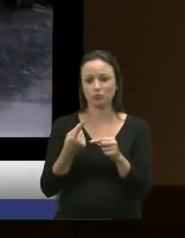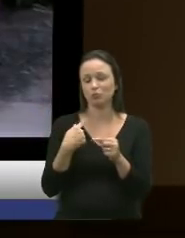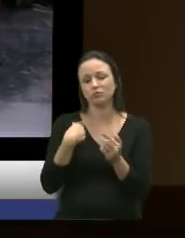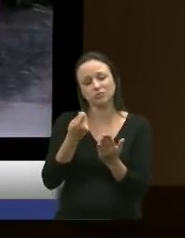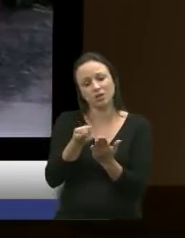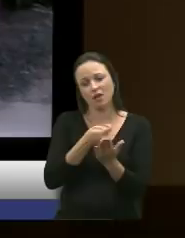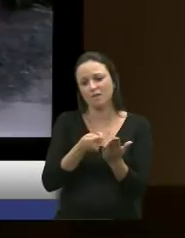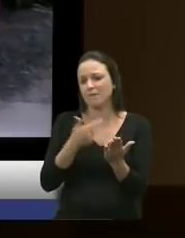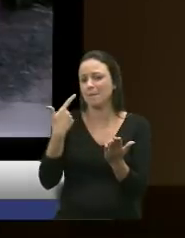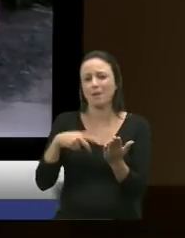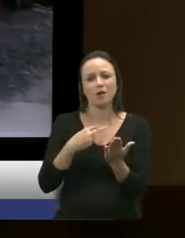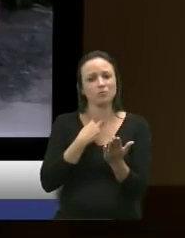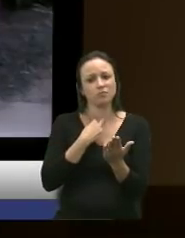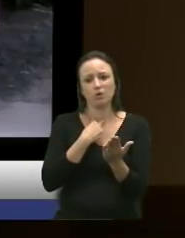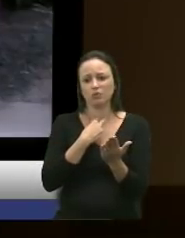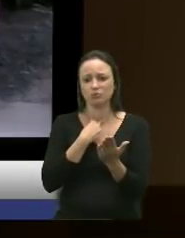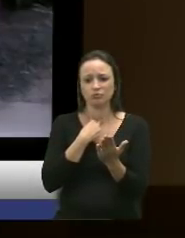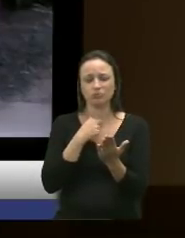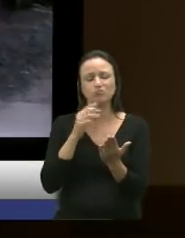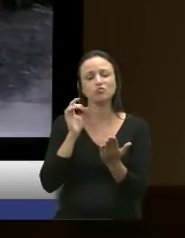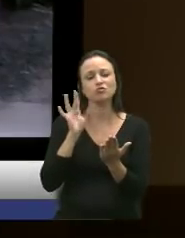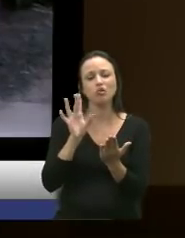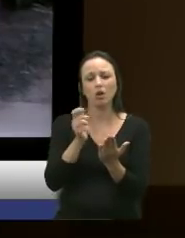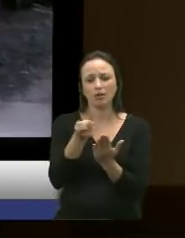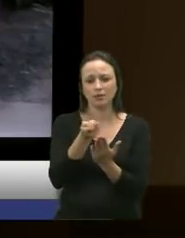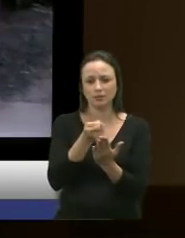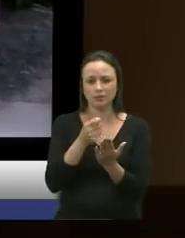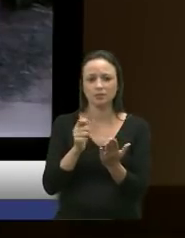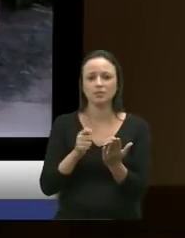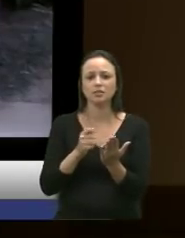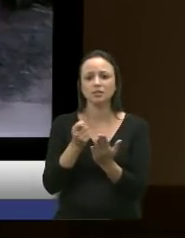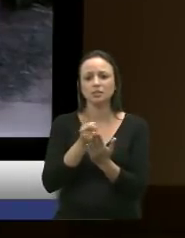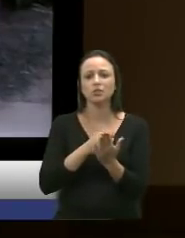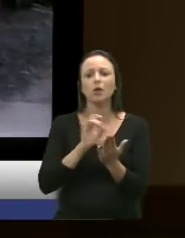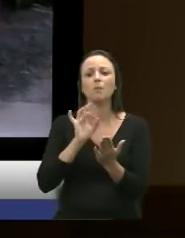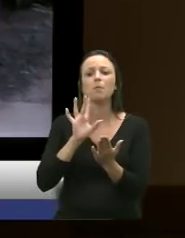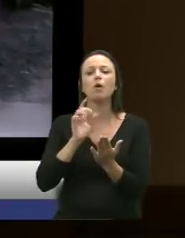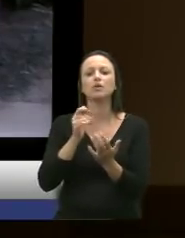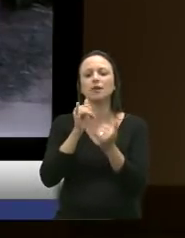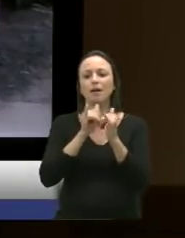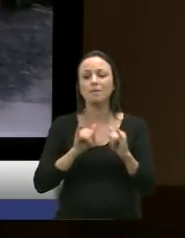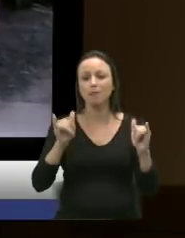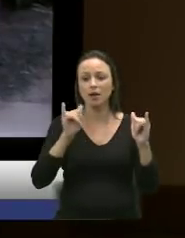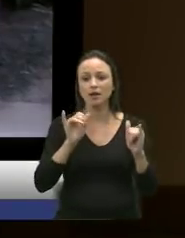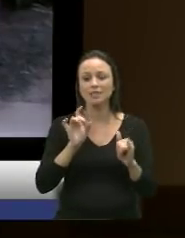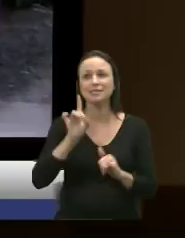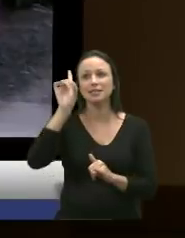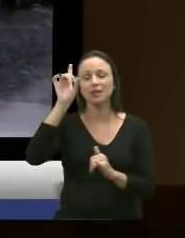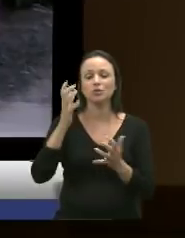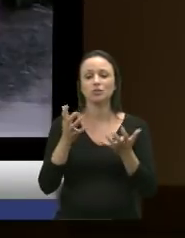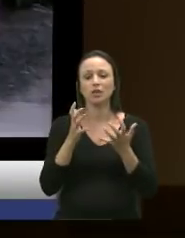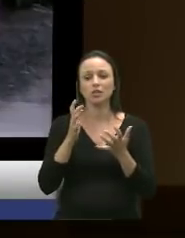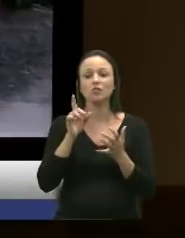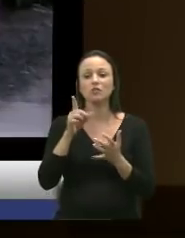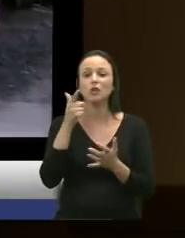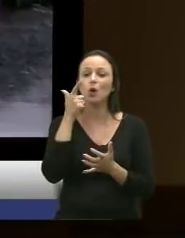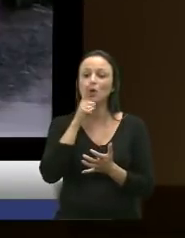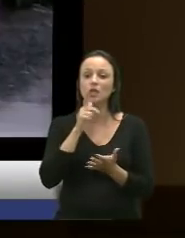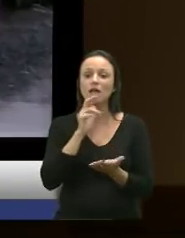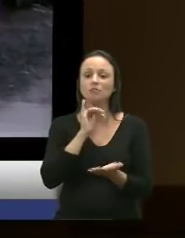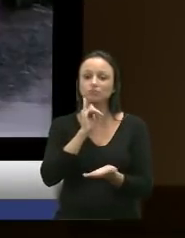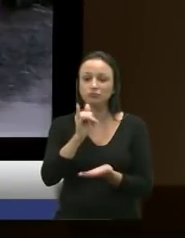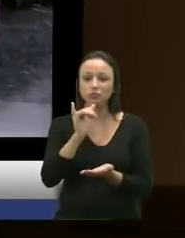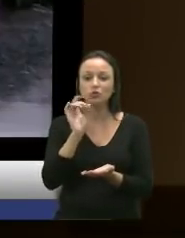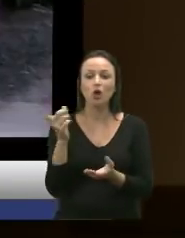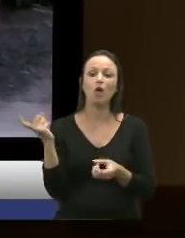escrever mais. Só escreverei depois da campanha, se Deus quiser. Só terá notícias quando retornarei,